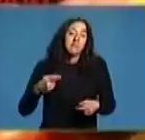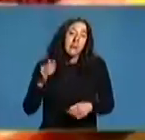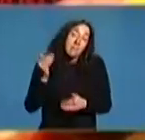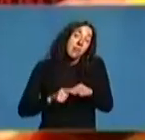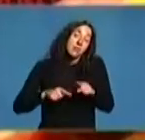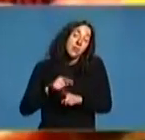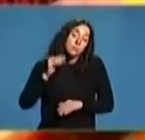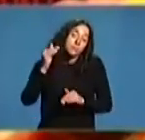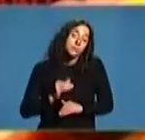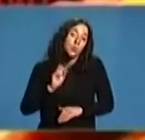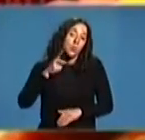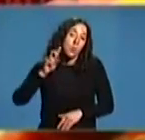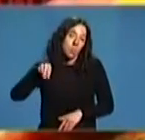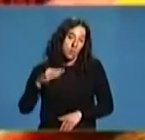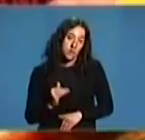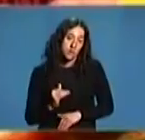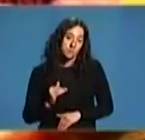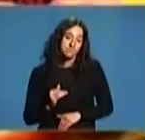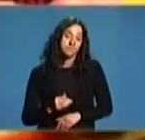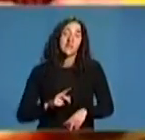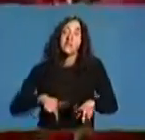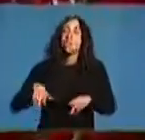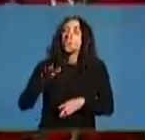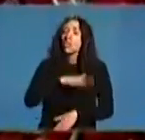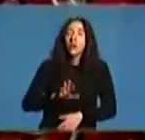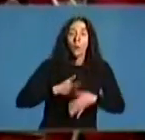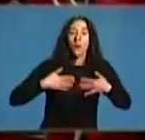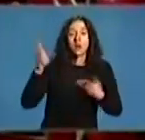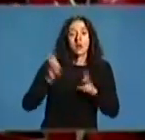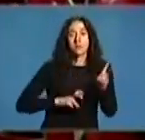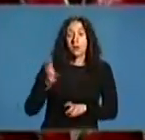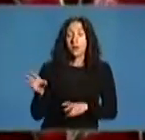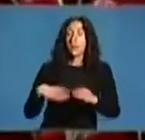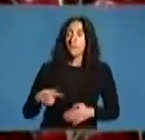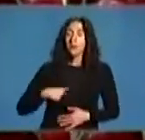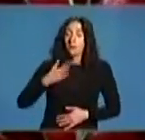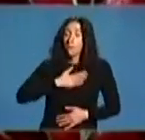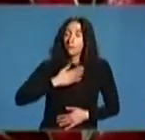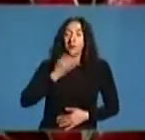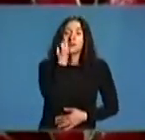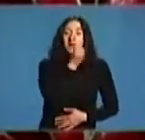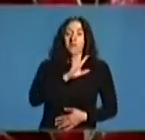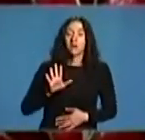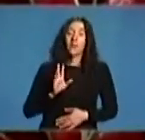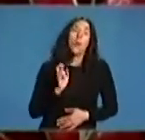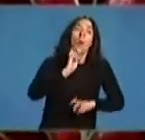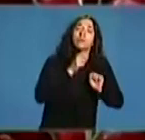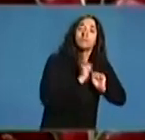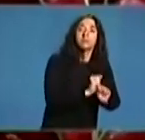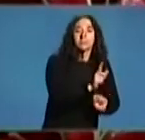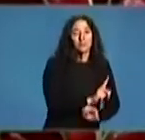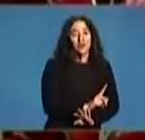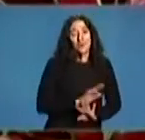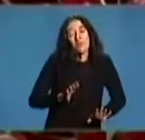euro. Veñen de diferentes lugares, pero as mellores as nosas. Home, o noso sempre é mellor. Non vamos despreciar dos outros, pero o